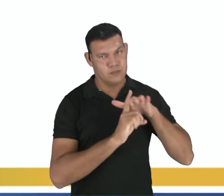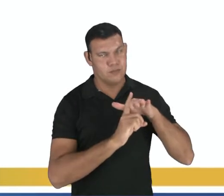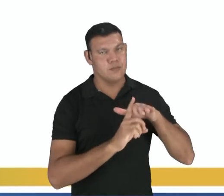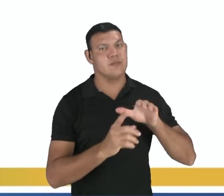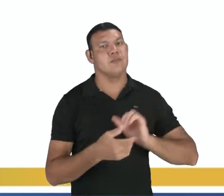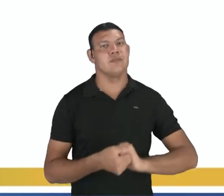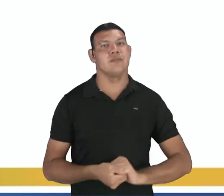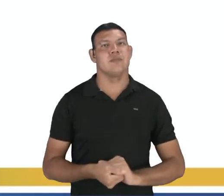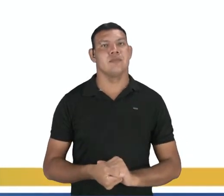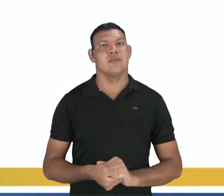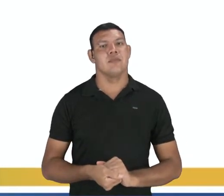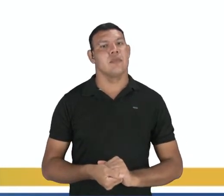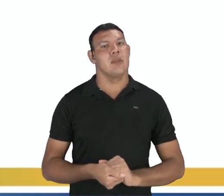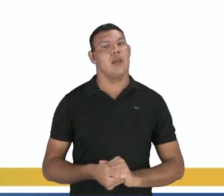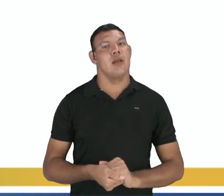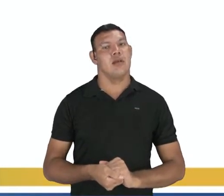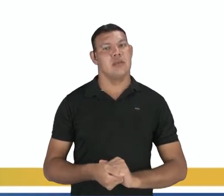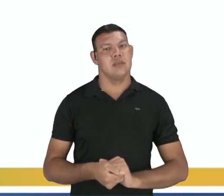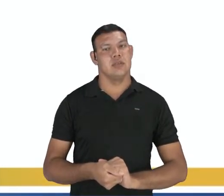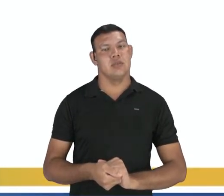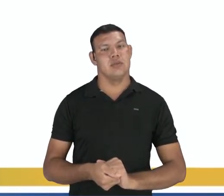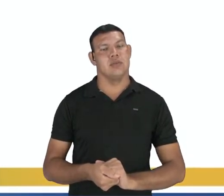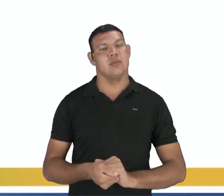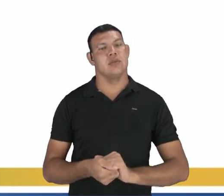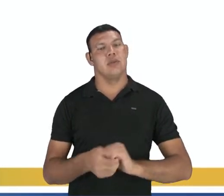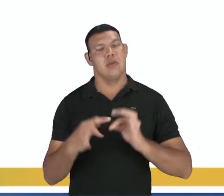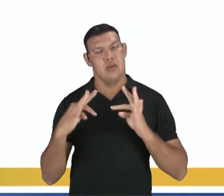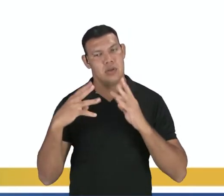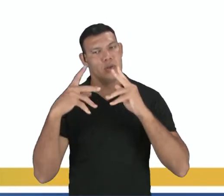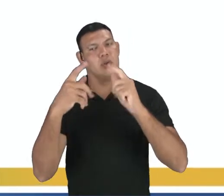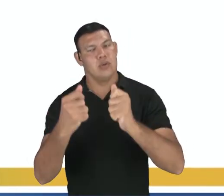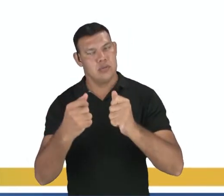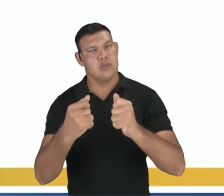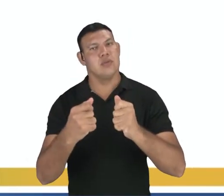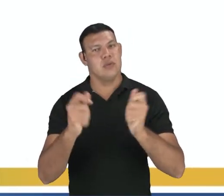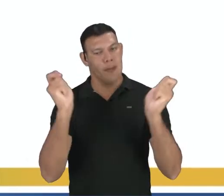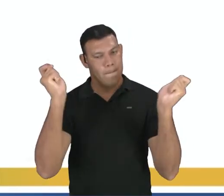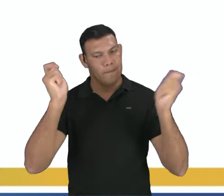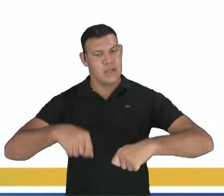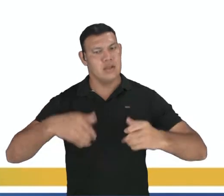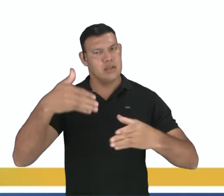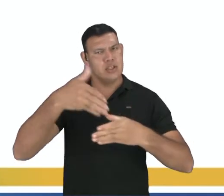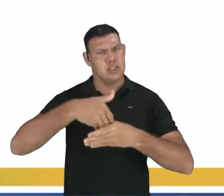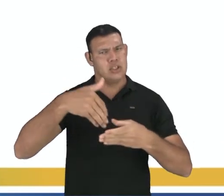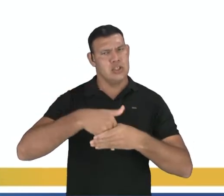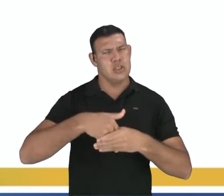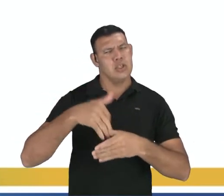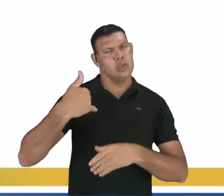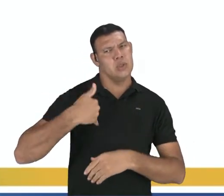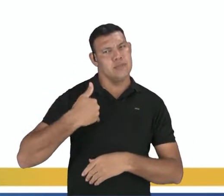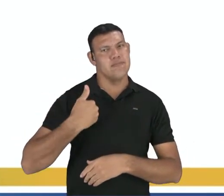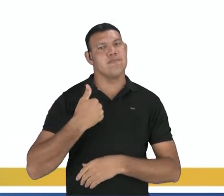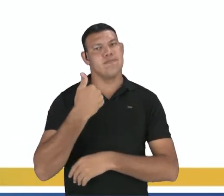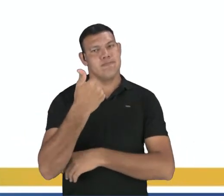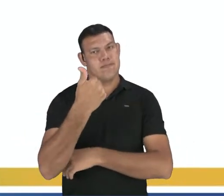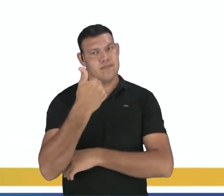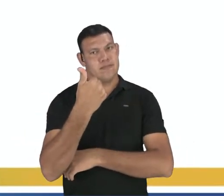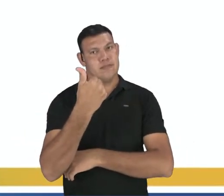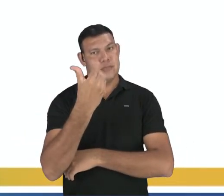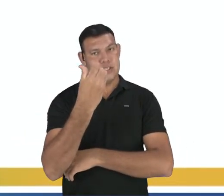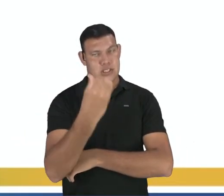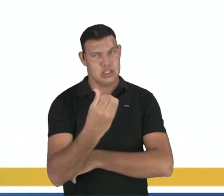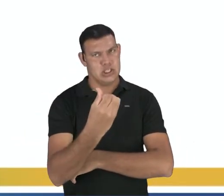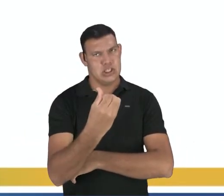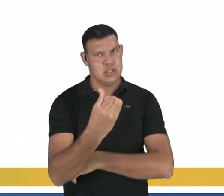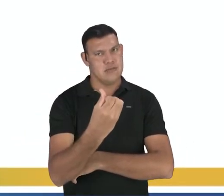universal, tá, pessoal? Todo mundo, então, tem direito ao voto, né, a partir de 16 anos, mais 18 anos aí para a gente ser mais